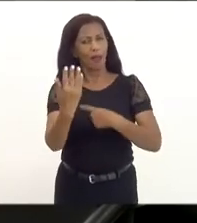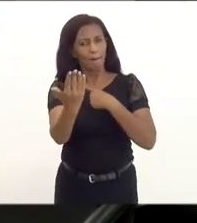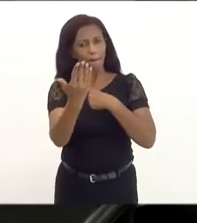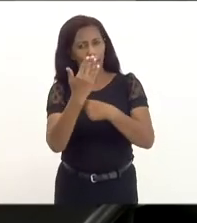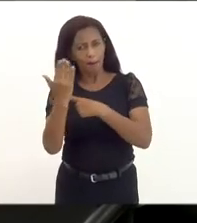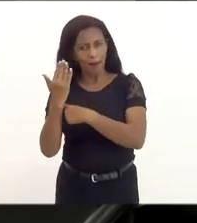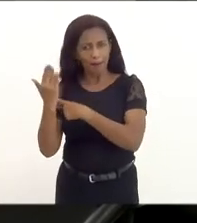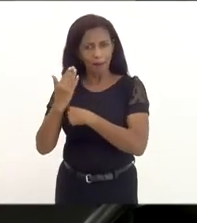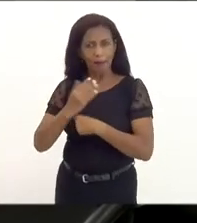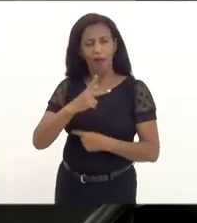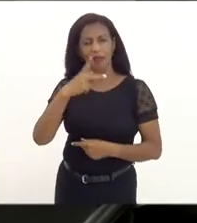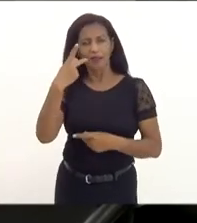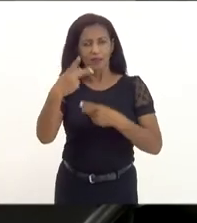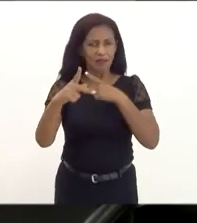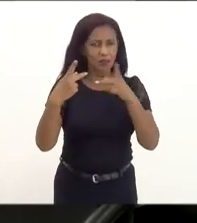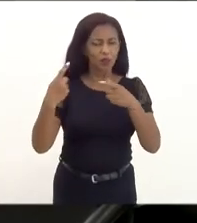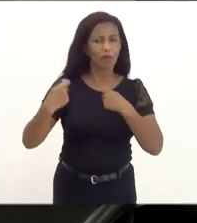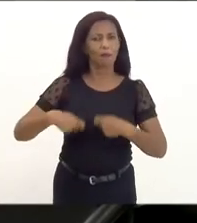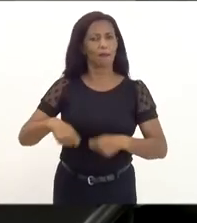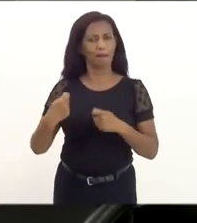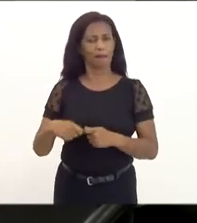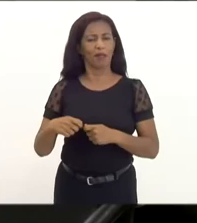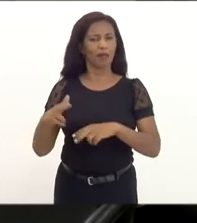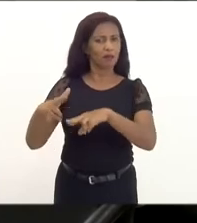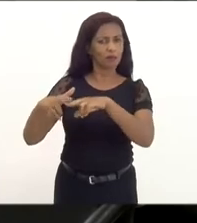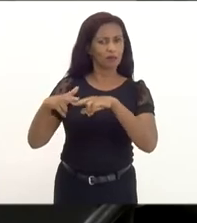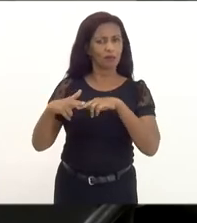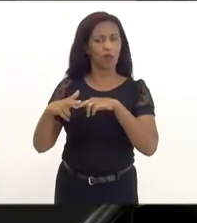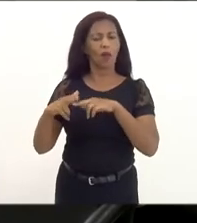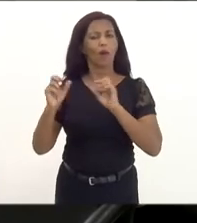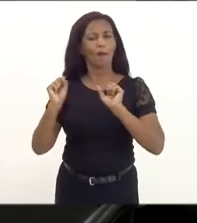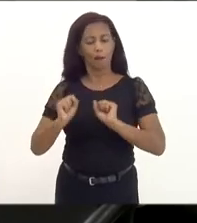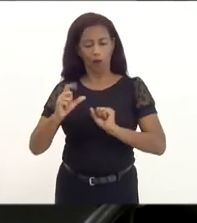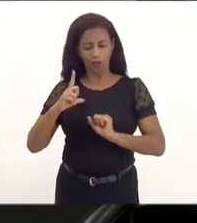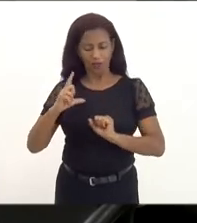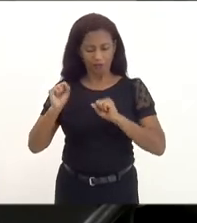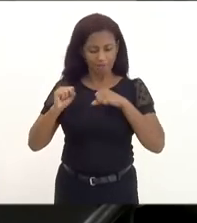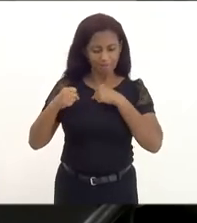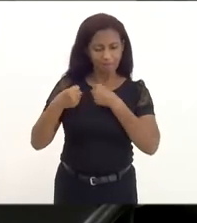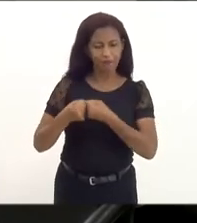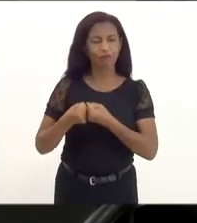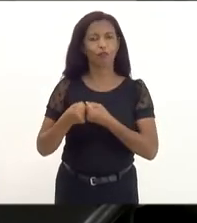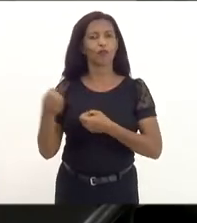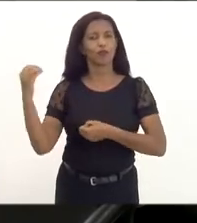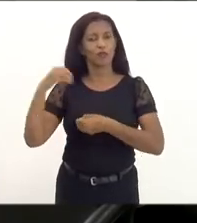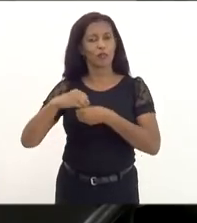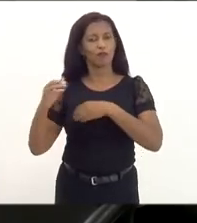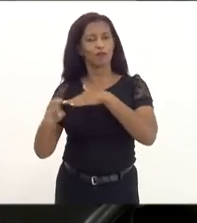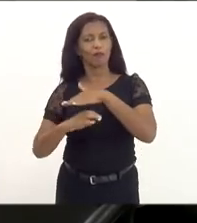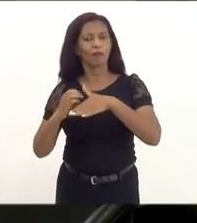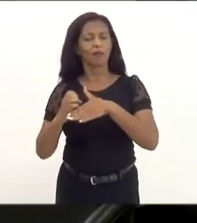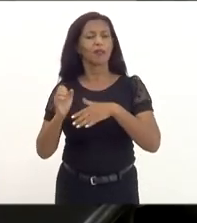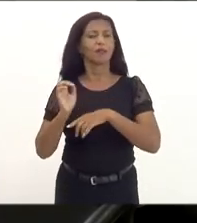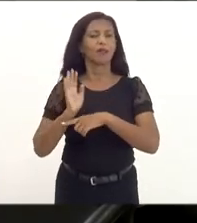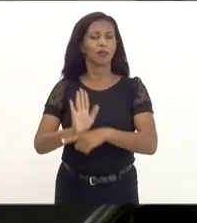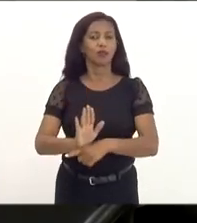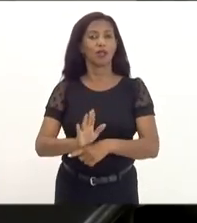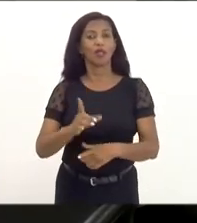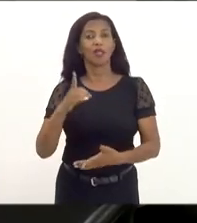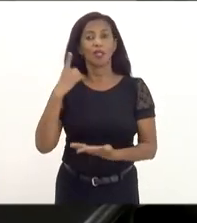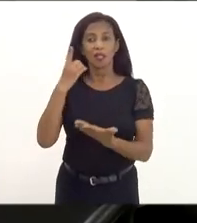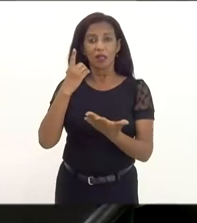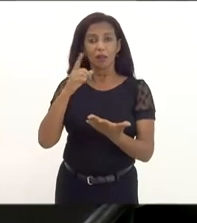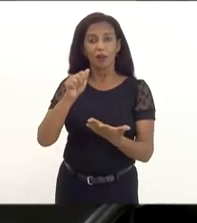nossa ajuda nas suas necessidades e causas você sabe que tem um guerreiro na Seplag pronto para ajudar e deputado